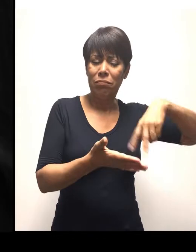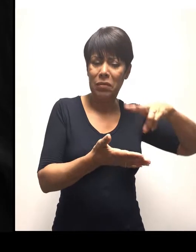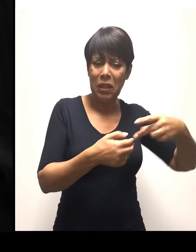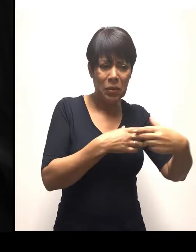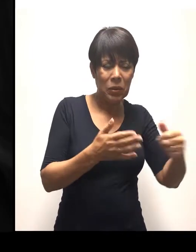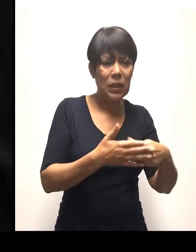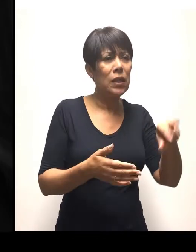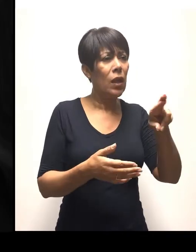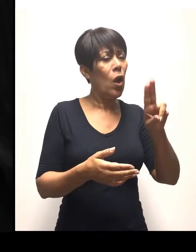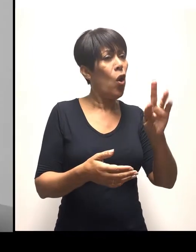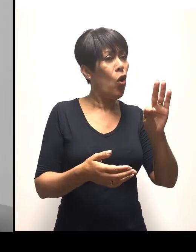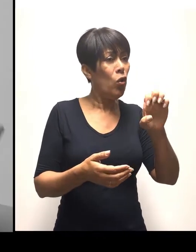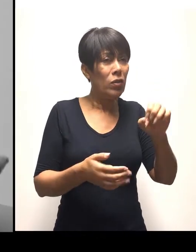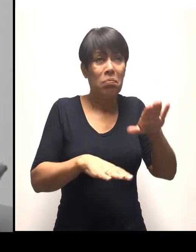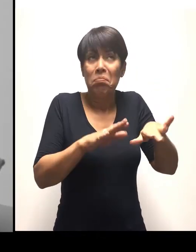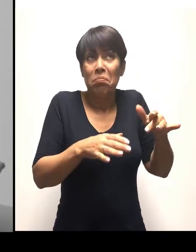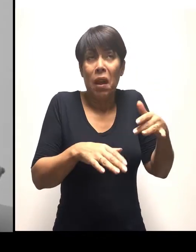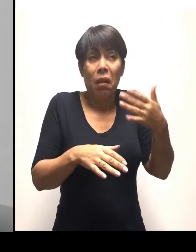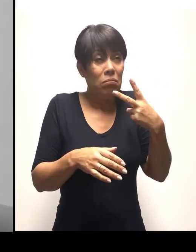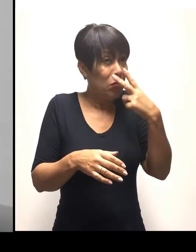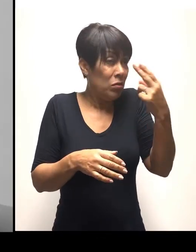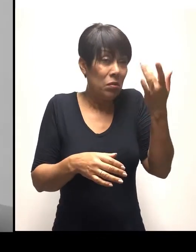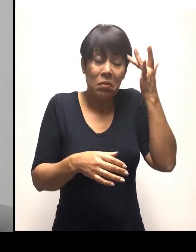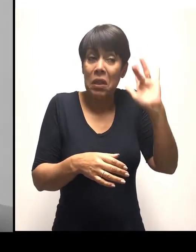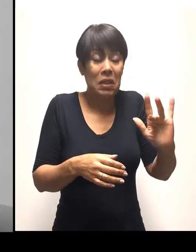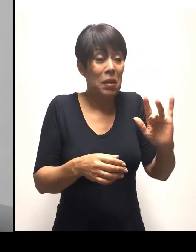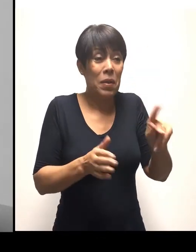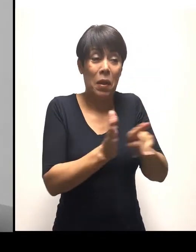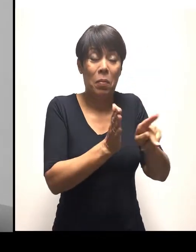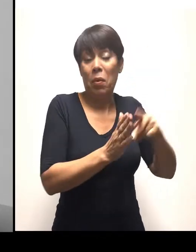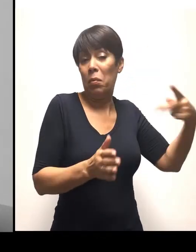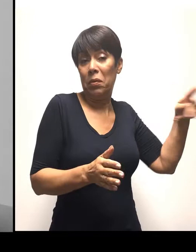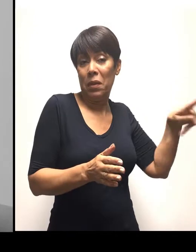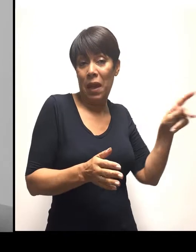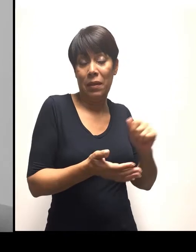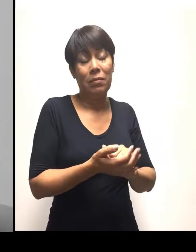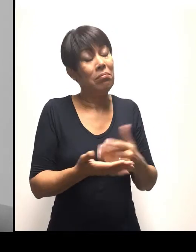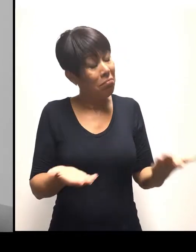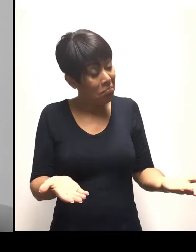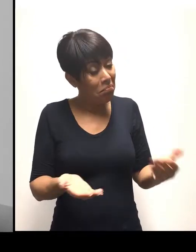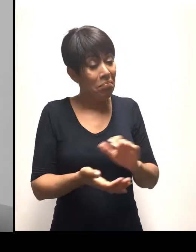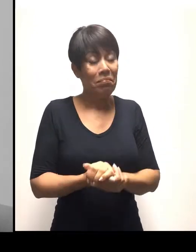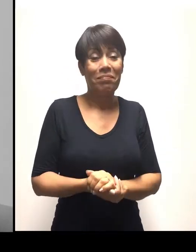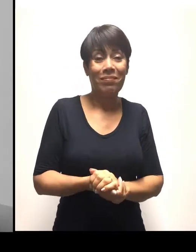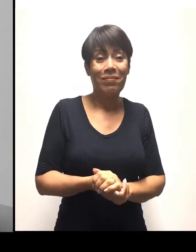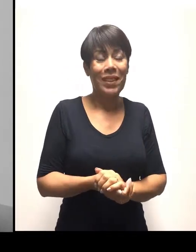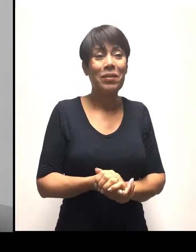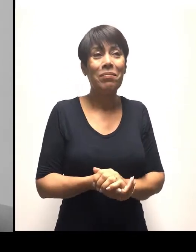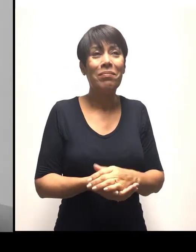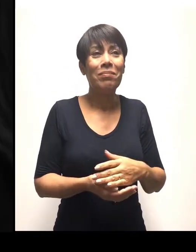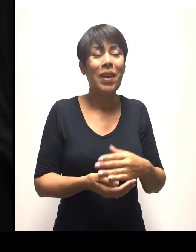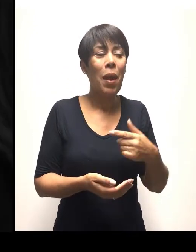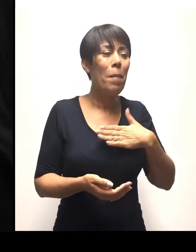coisa de Ruth Guimarães antes de ter lido Água Funda, sem saber que era ela, né? E você